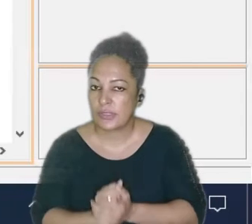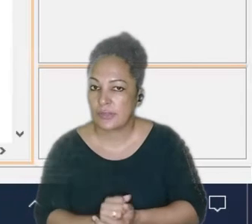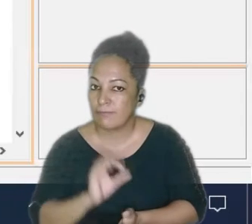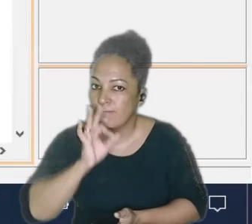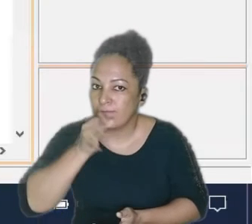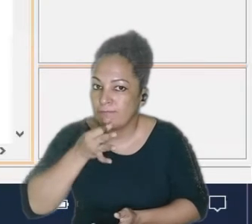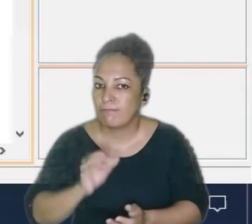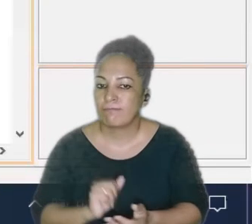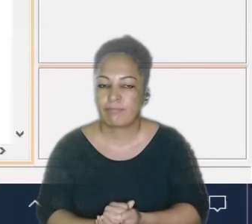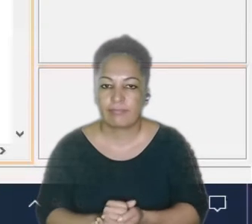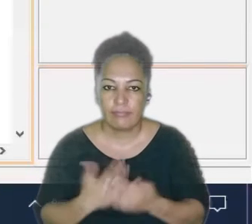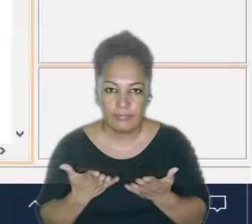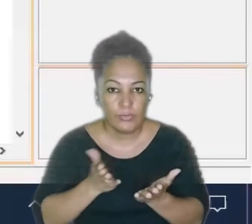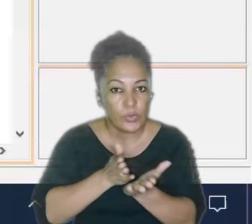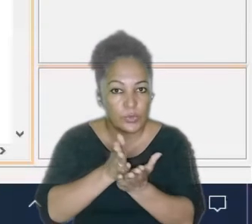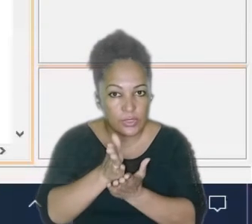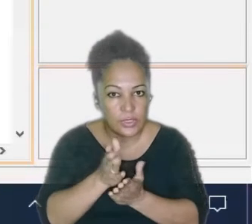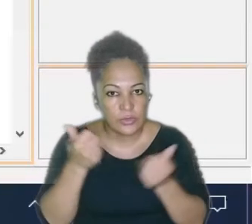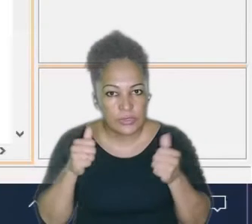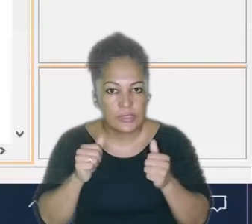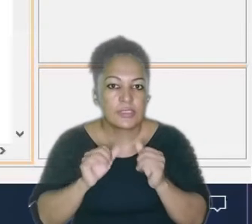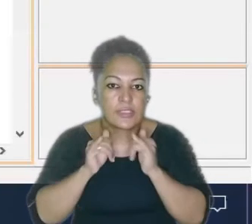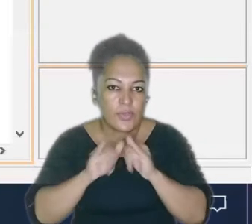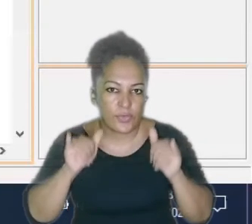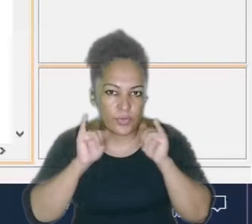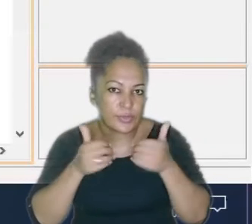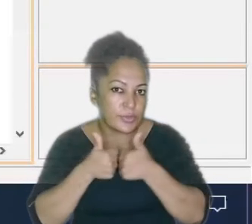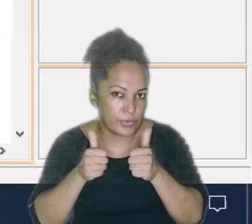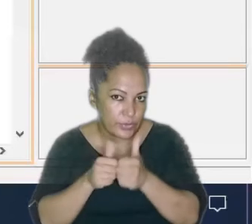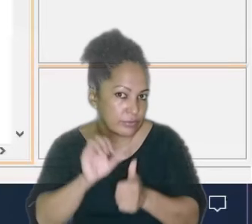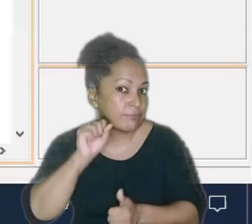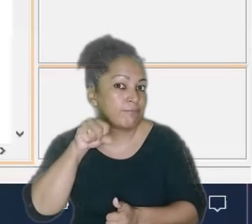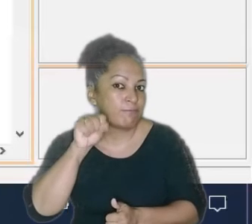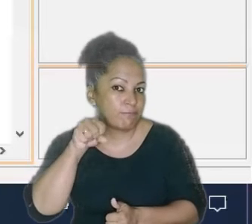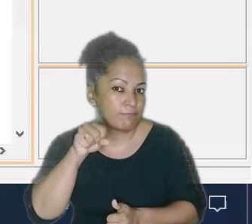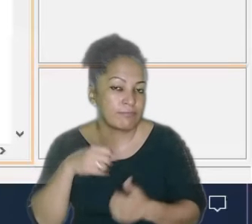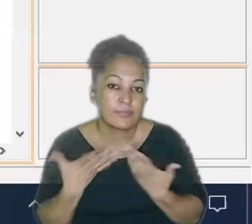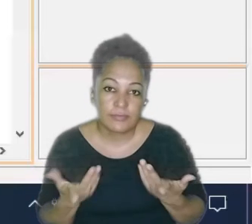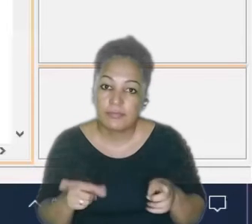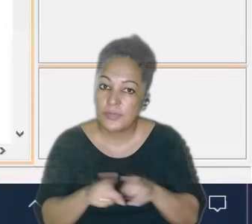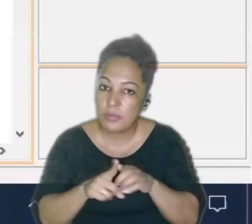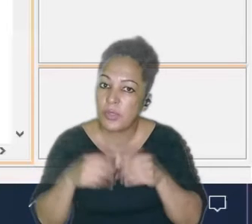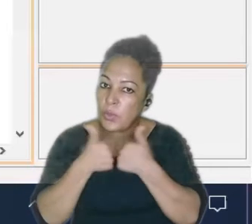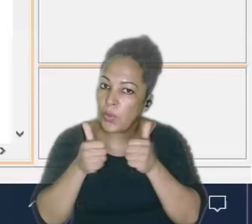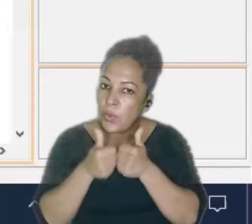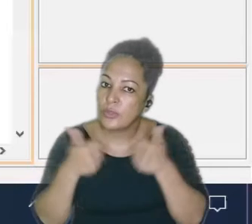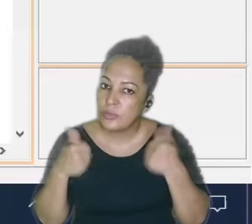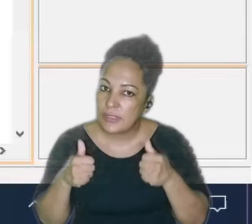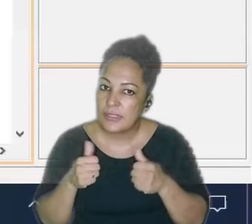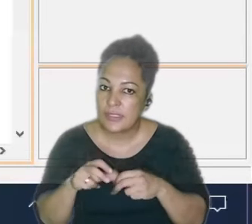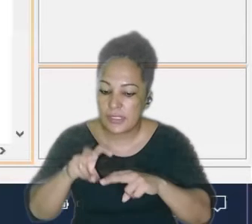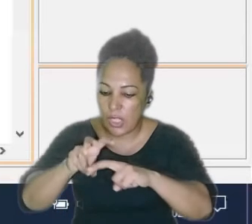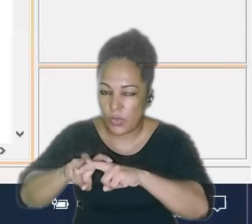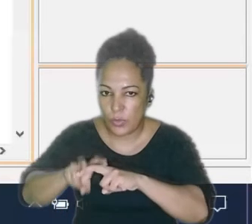Tá? Então, o trecho precisa da informação do ônibus dele? Sim. E o ônibus, por sua vez,